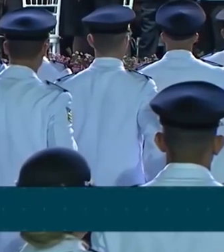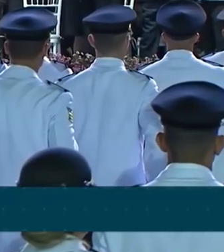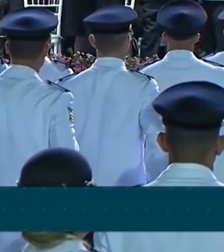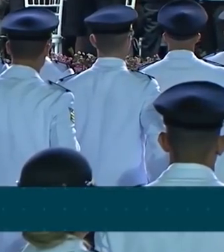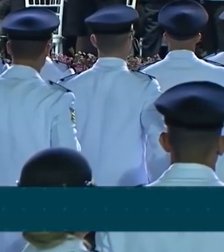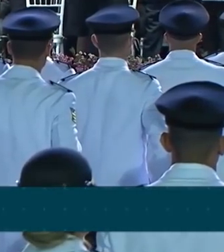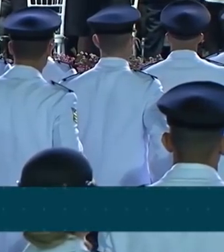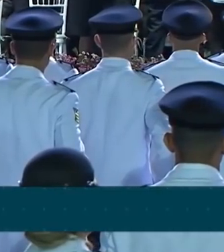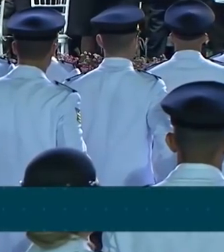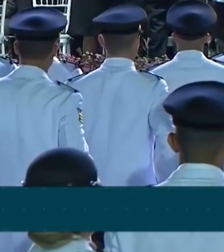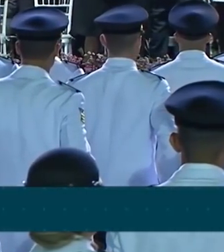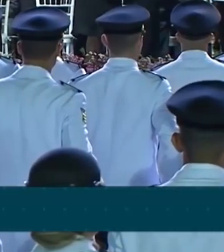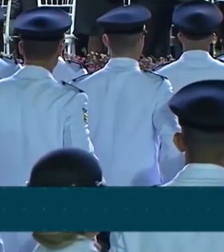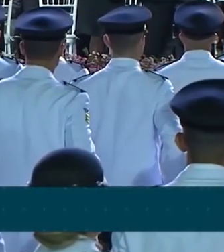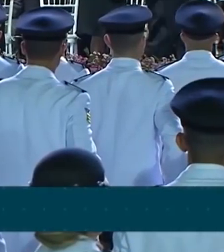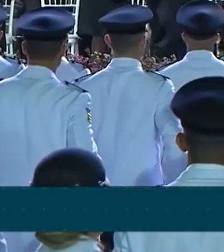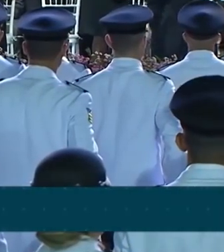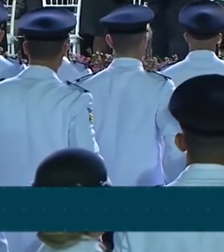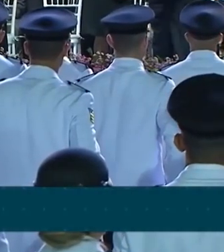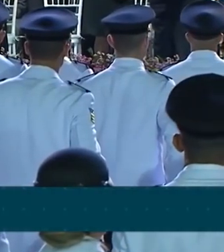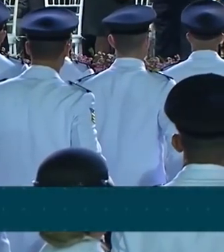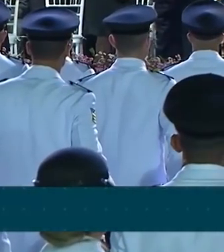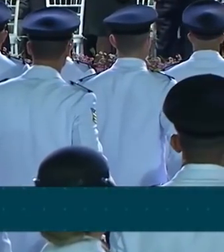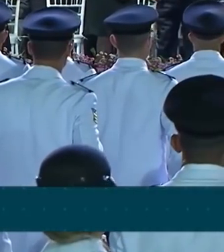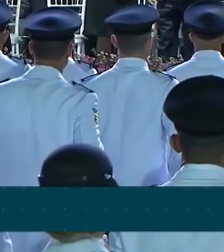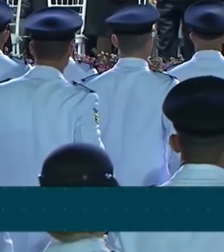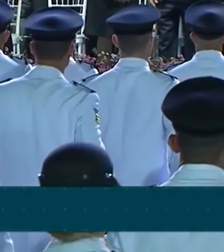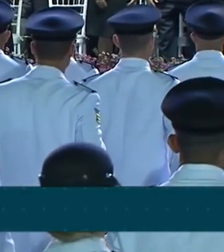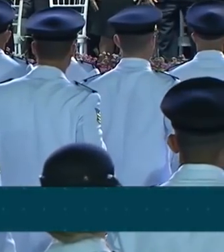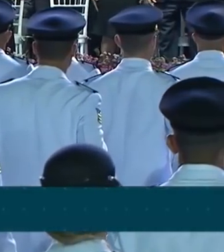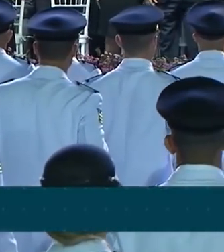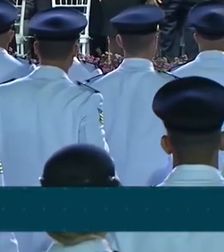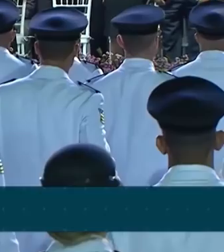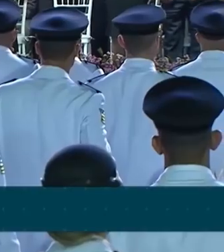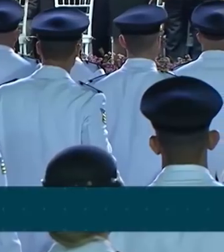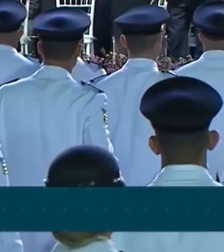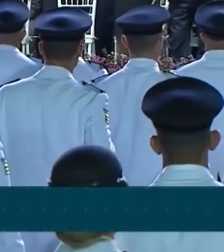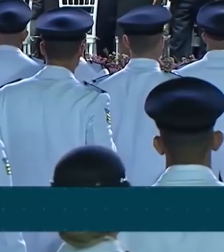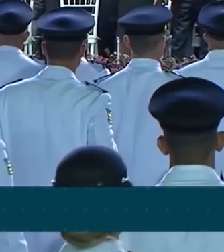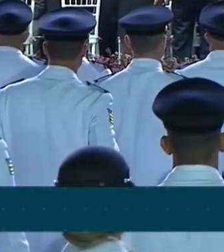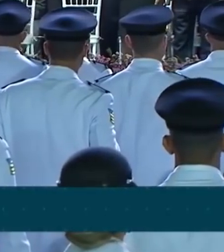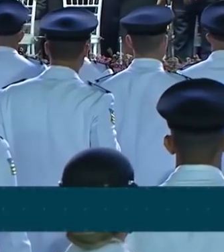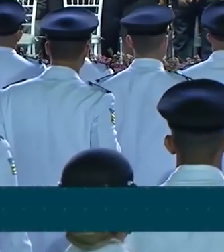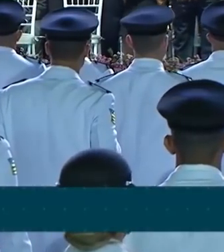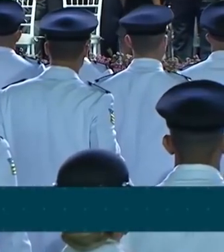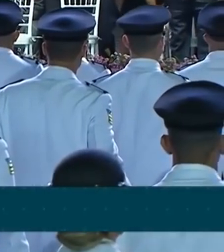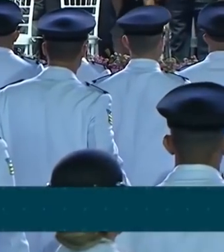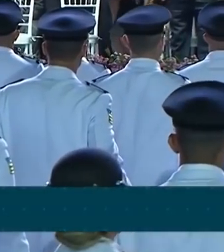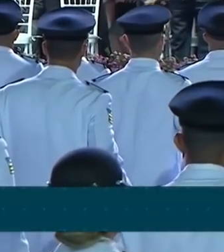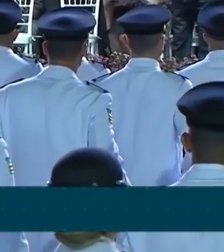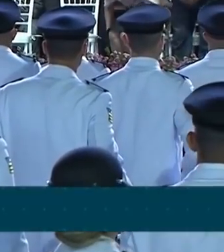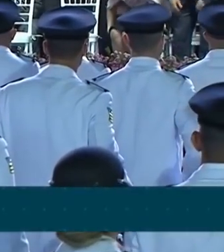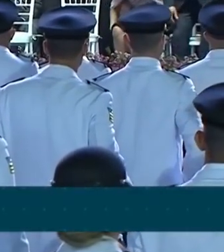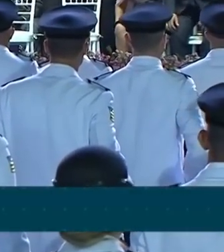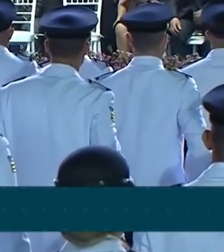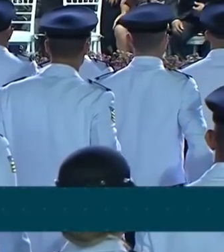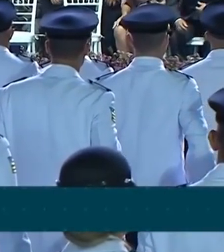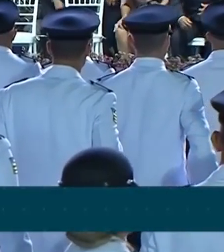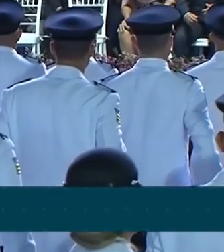Senhoras e senhores, ouviremos neste momento a palavra do excelentíssimo presidente da República, Jair